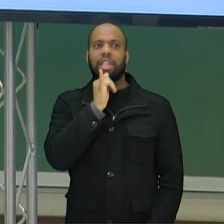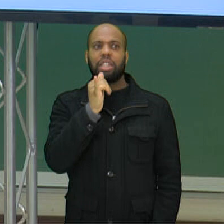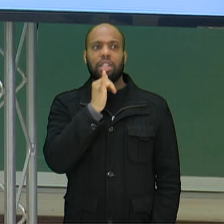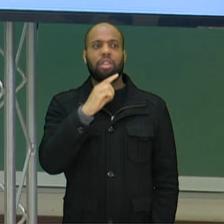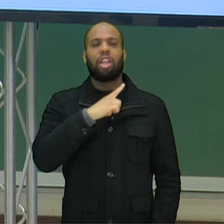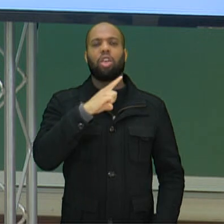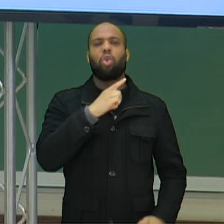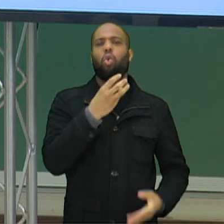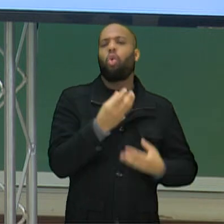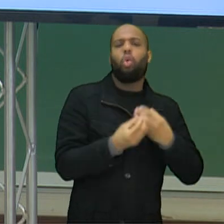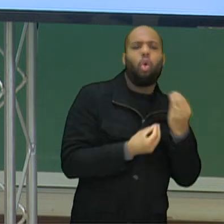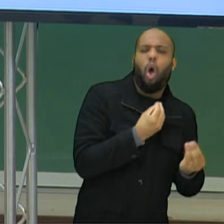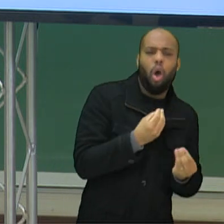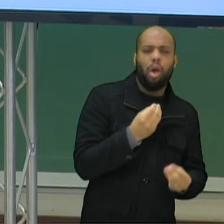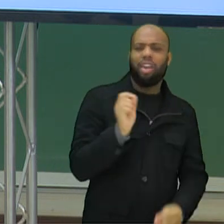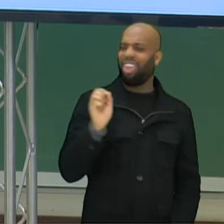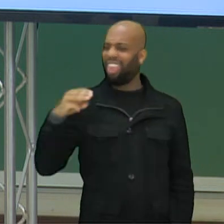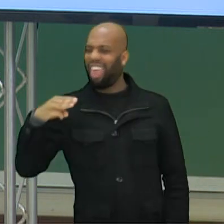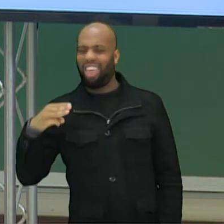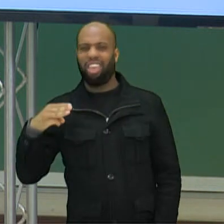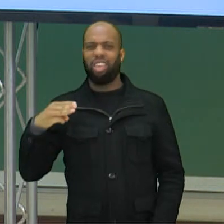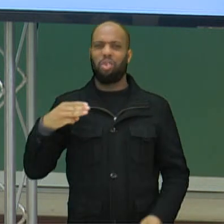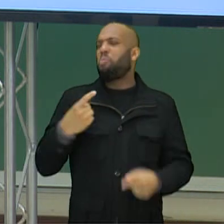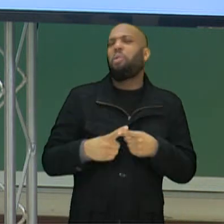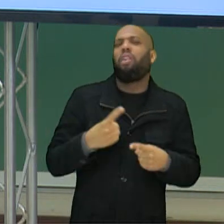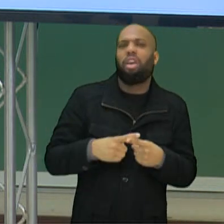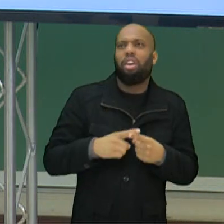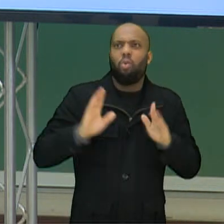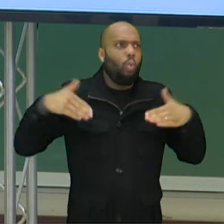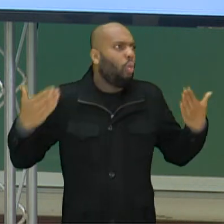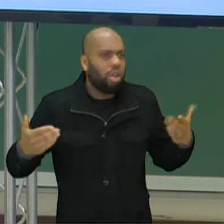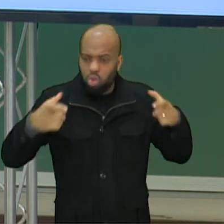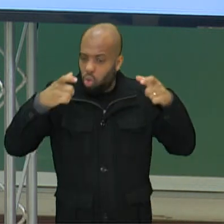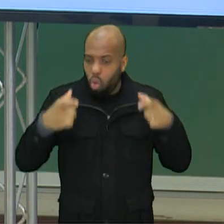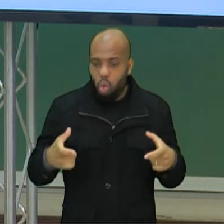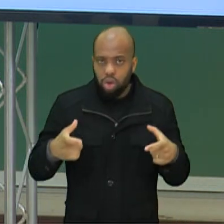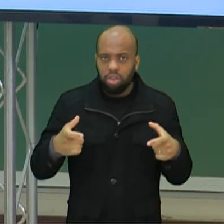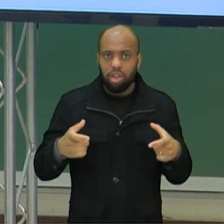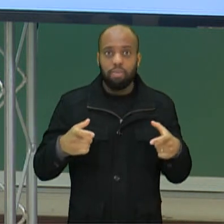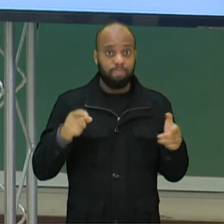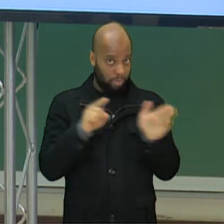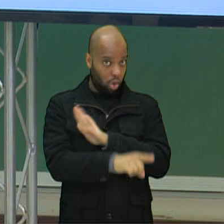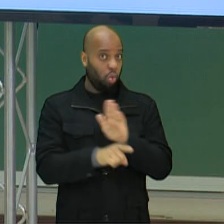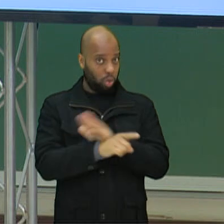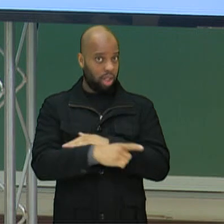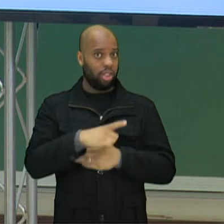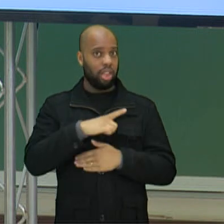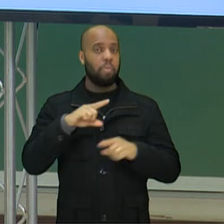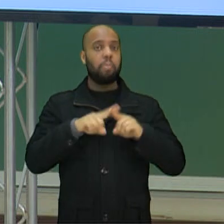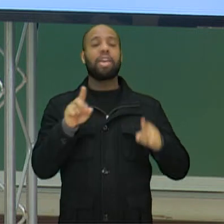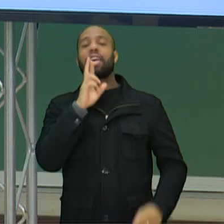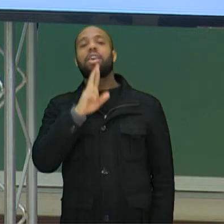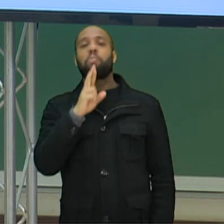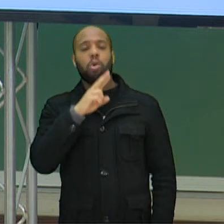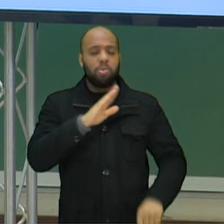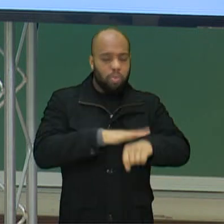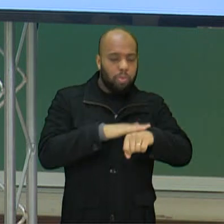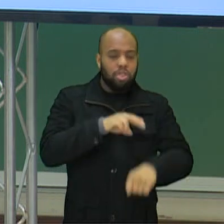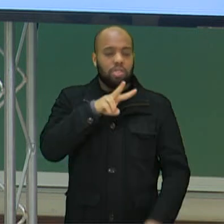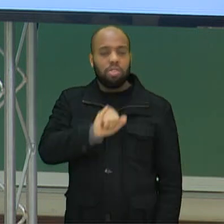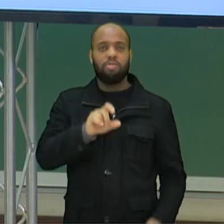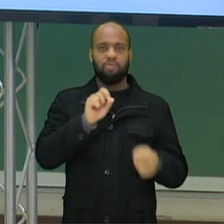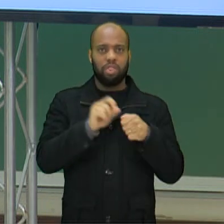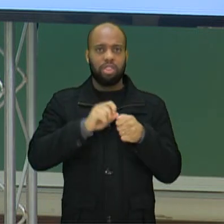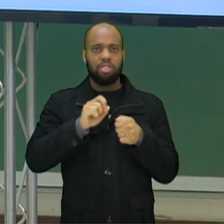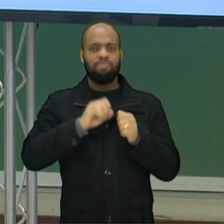quem, como, o que, por quê, onde, quando, ou seja, as respostas dessas perguntas para quem vai fazer o exercício